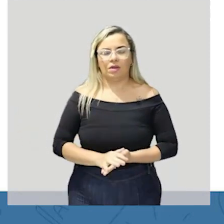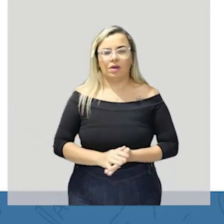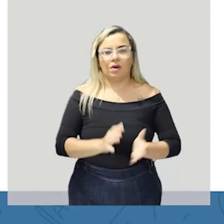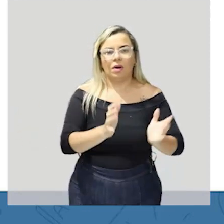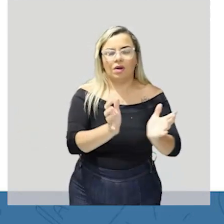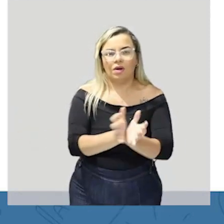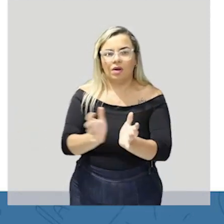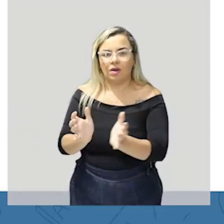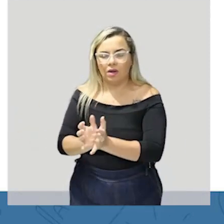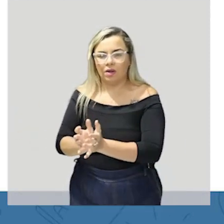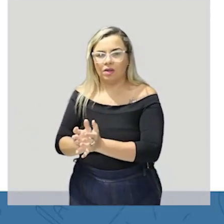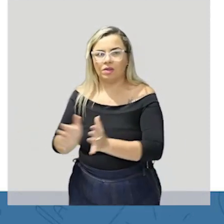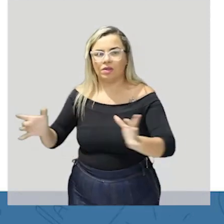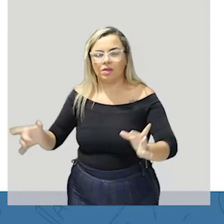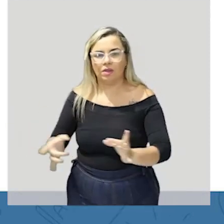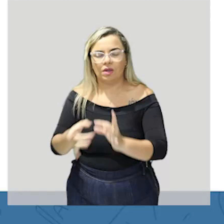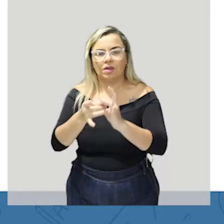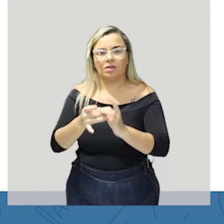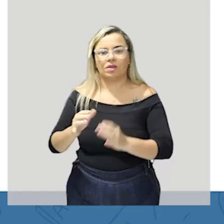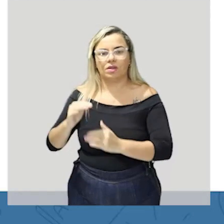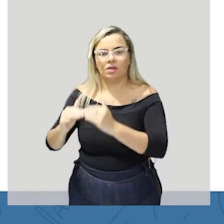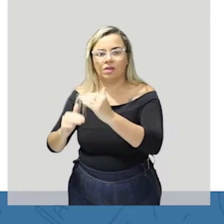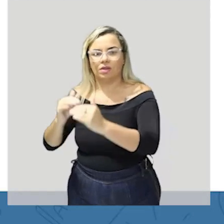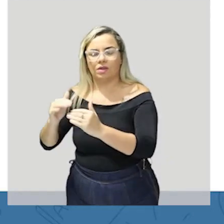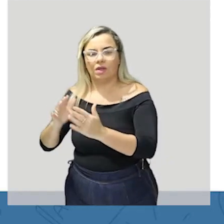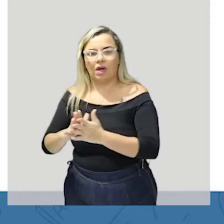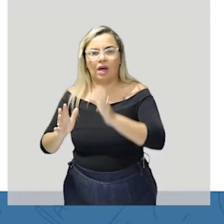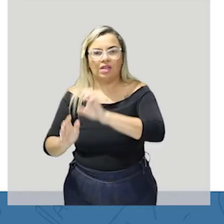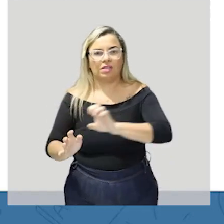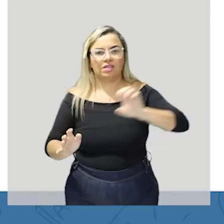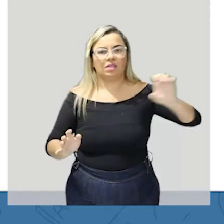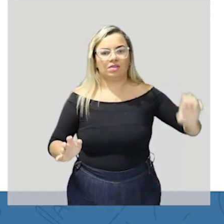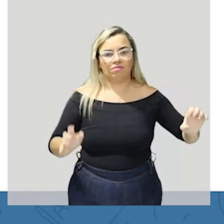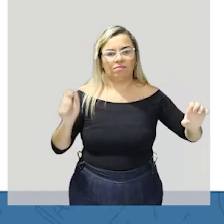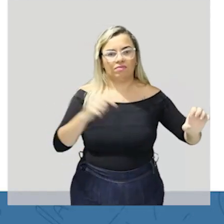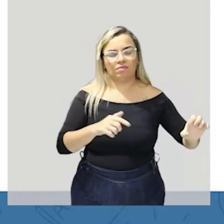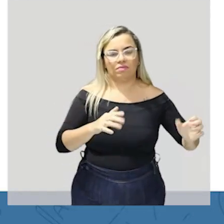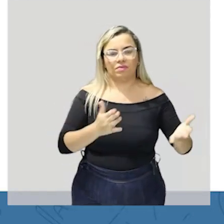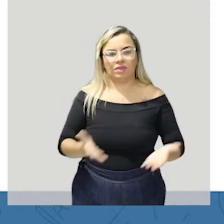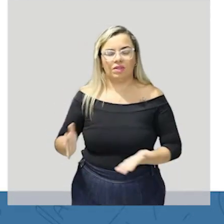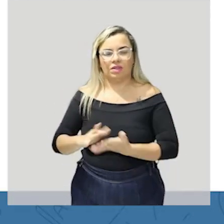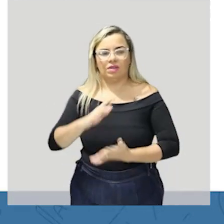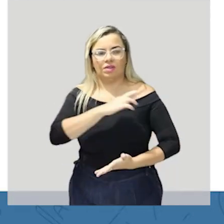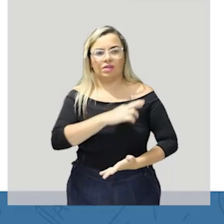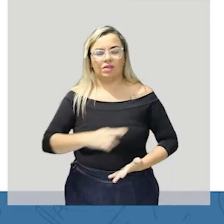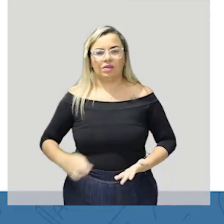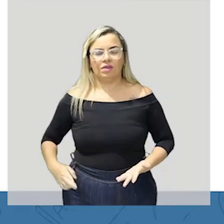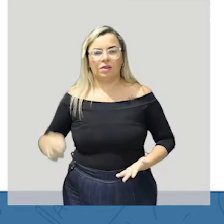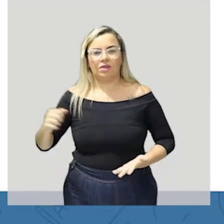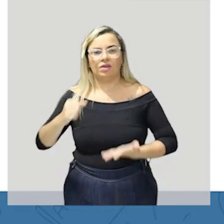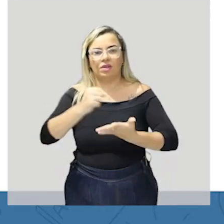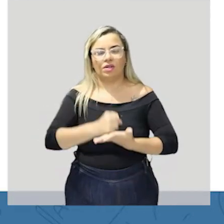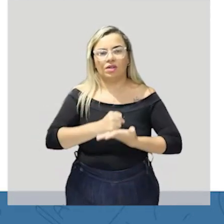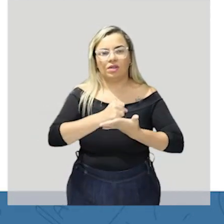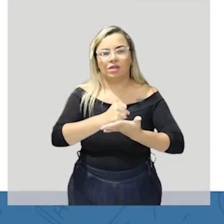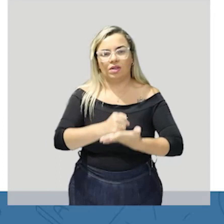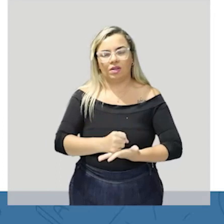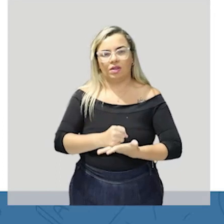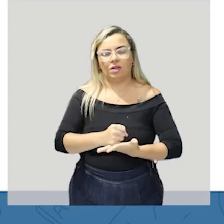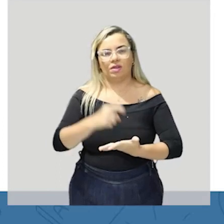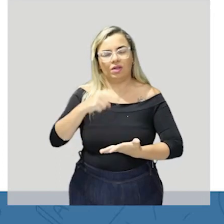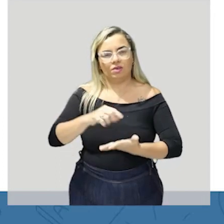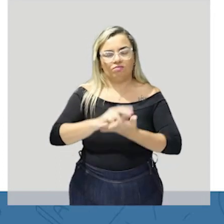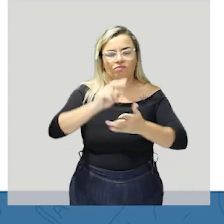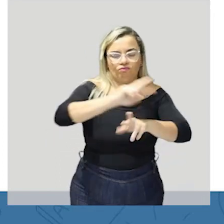ligados ao progressismo, setores ligados à esquerda. Essa república que vai contar com o apoio